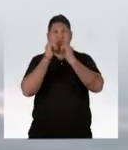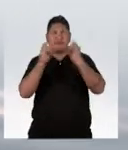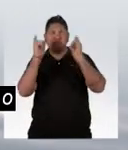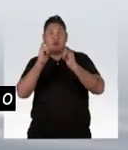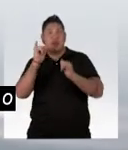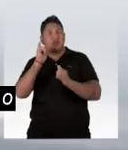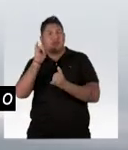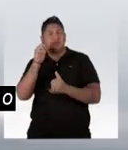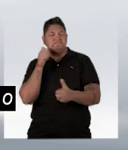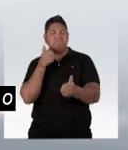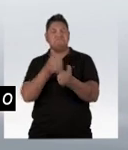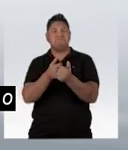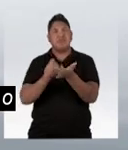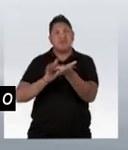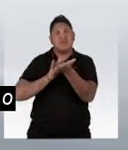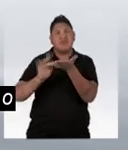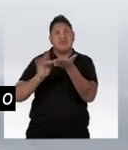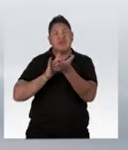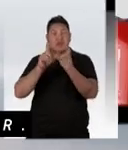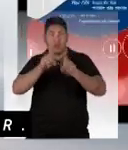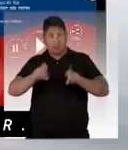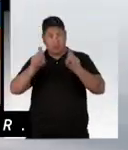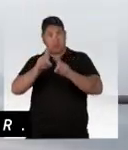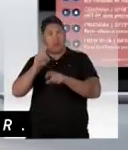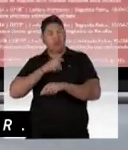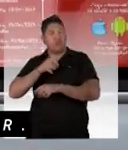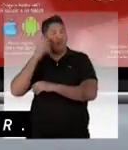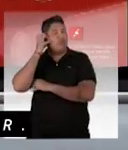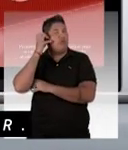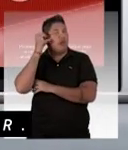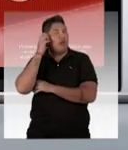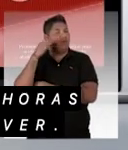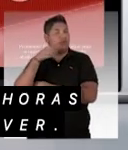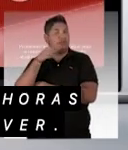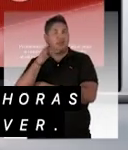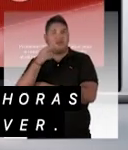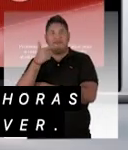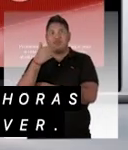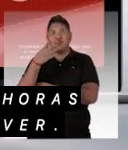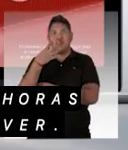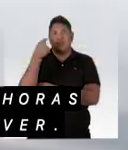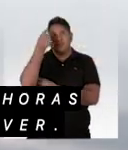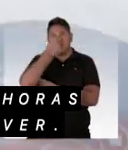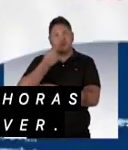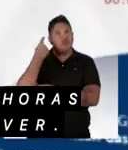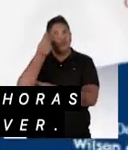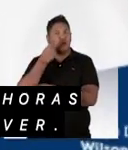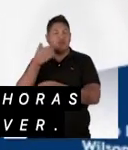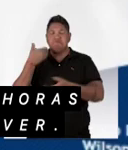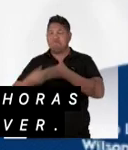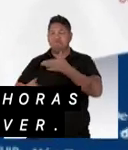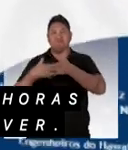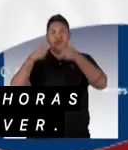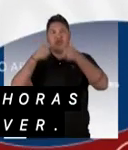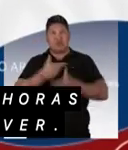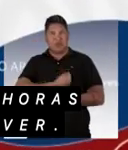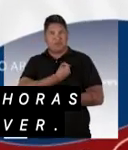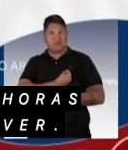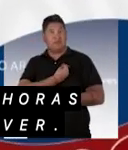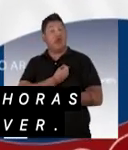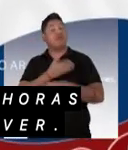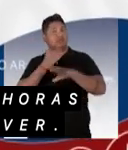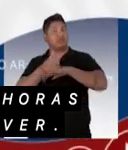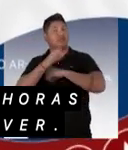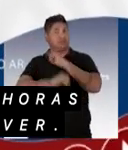Música e informação na palma da sua mão e no computador. Ouça a Rádio MPT 24 horas no ar, onde você